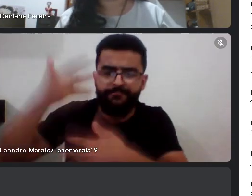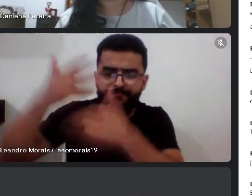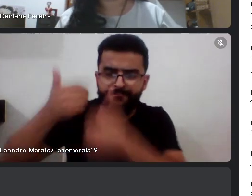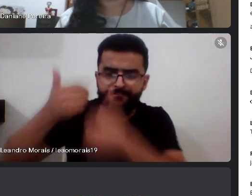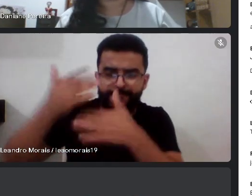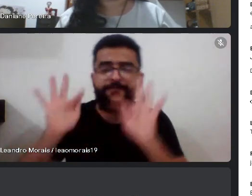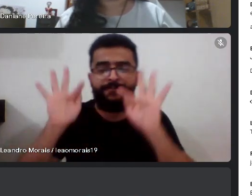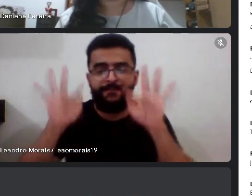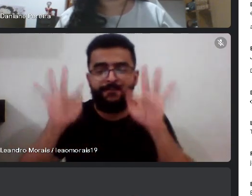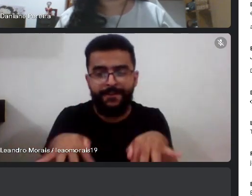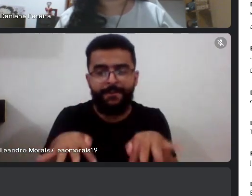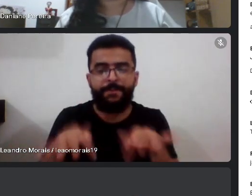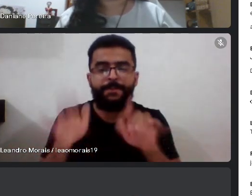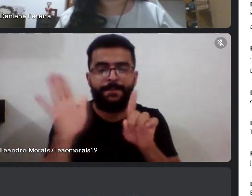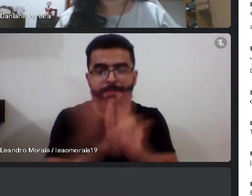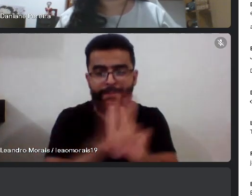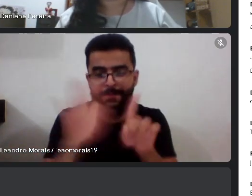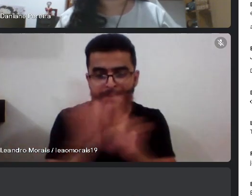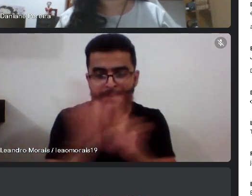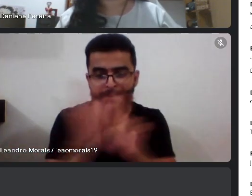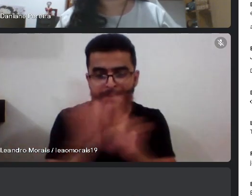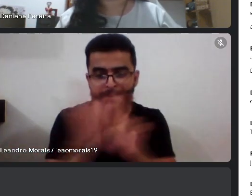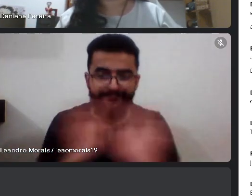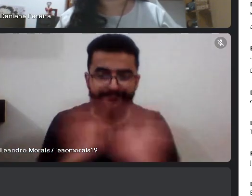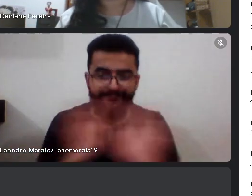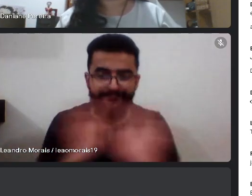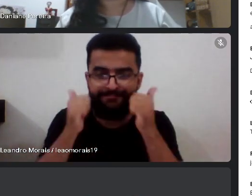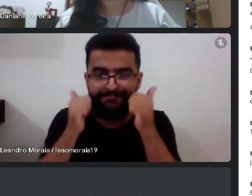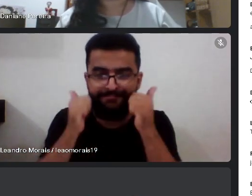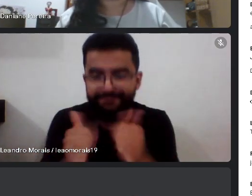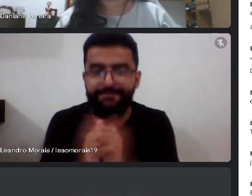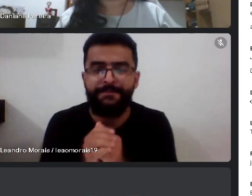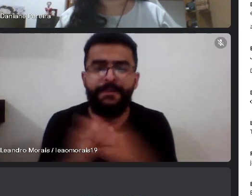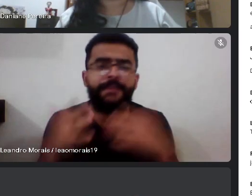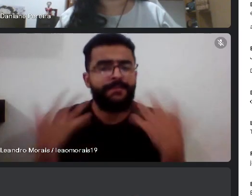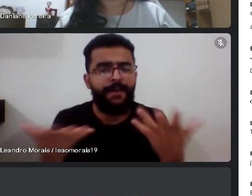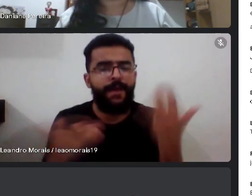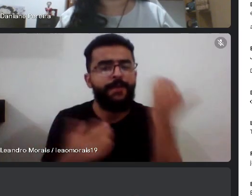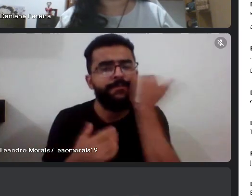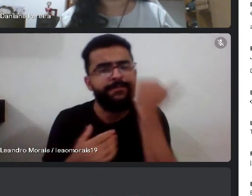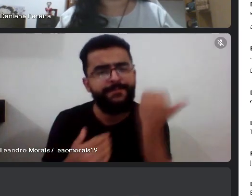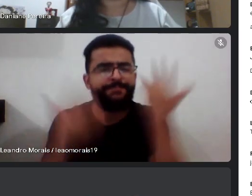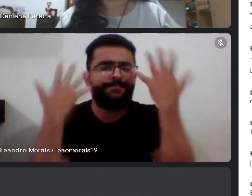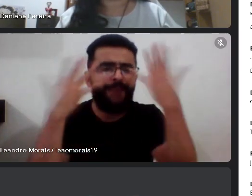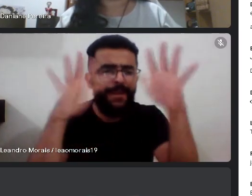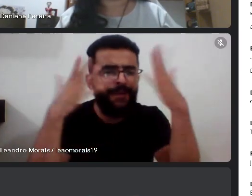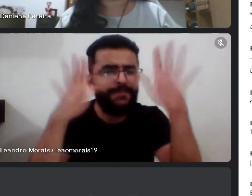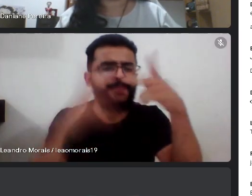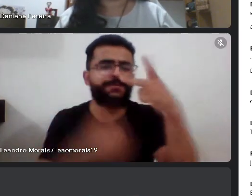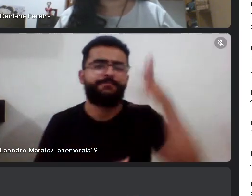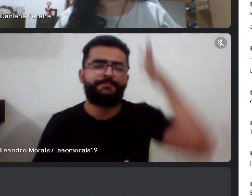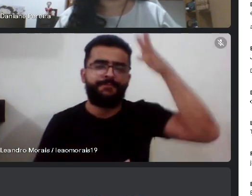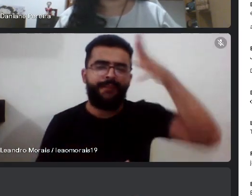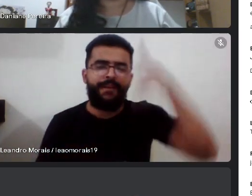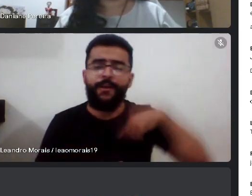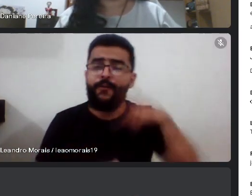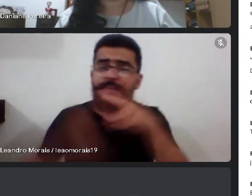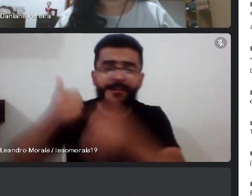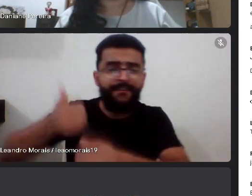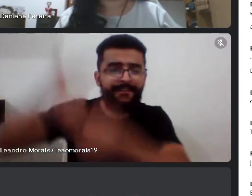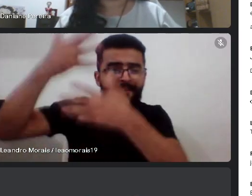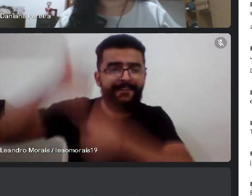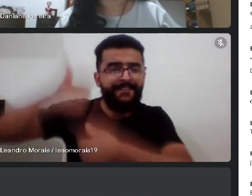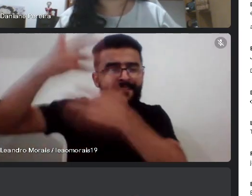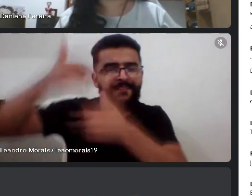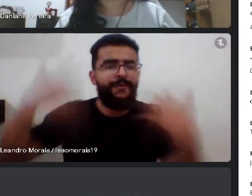Ok, então, a gente finalizamos agora aqui com as perguntas do chat, ok? Flaviane,